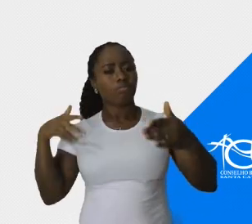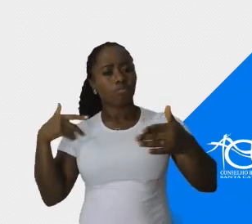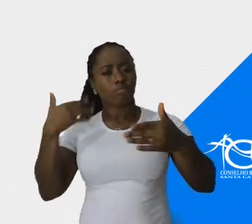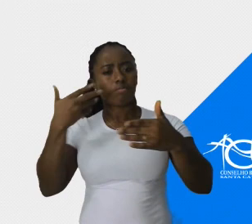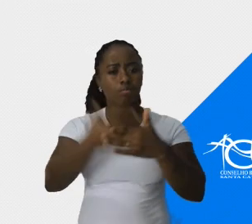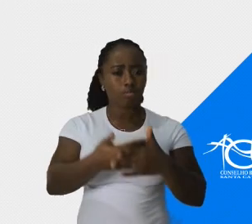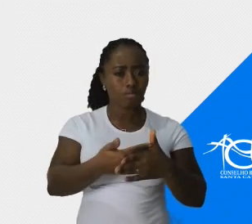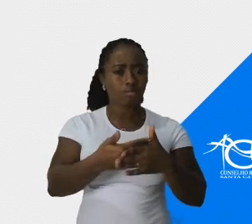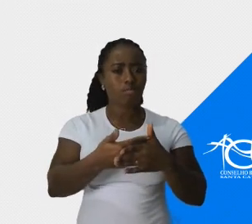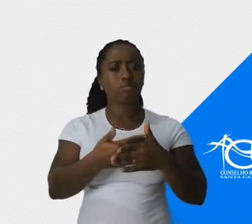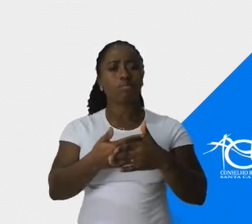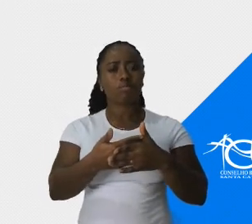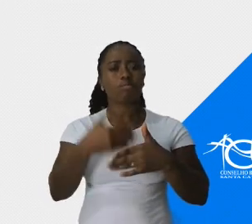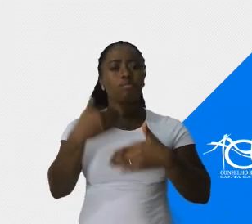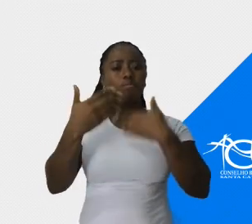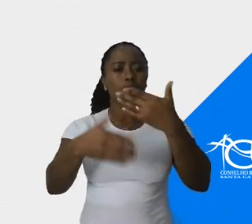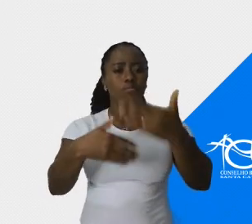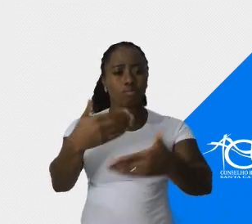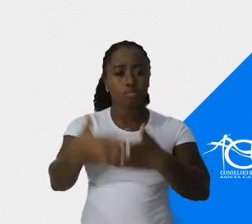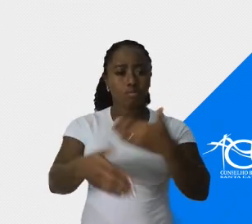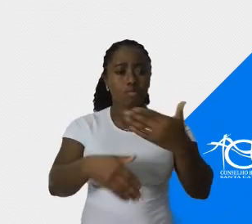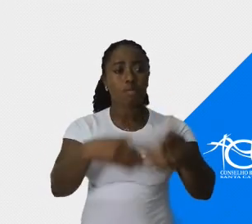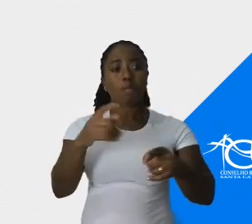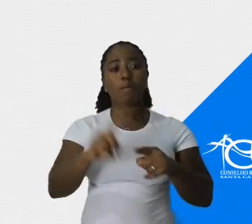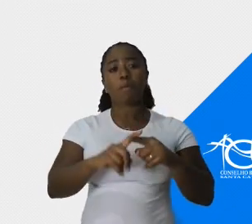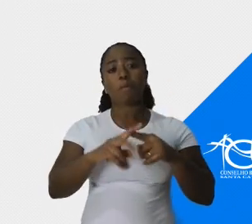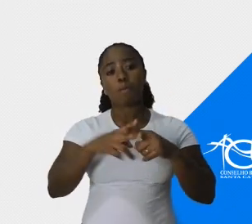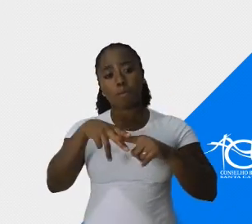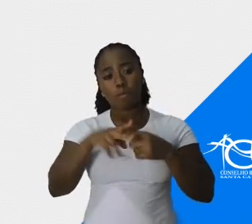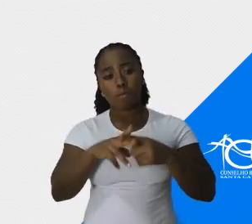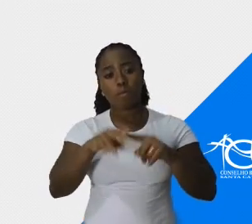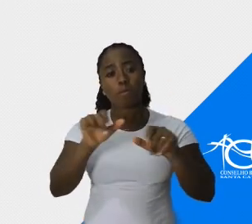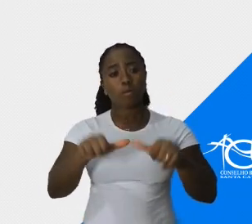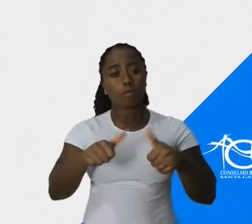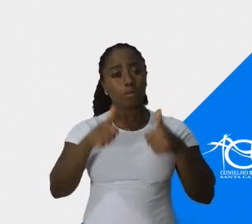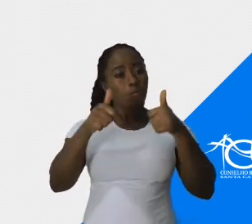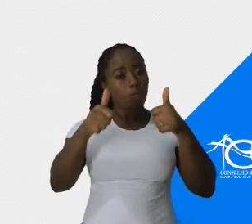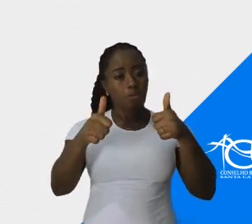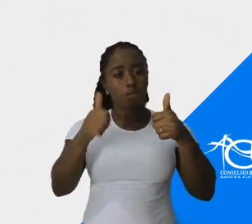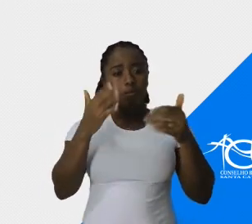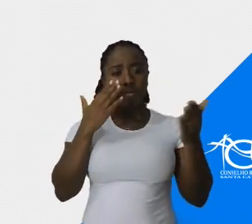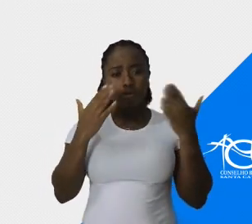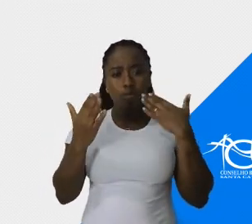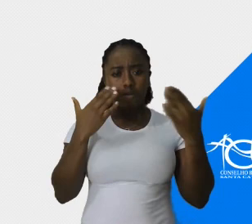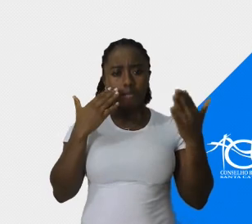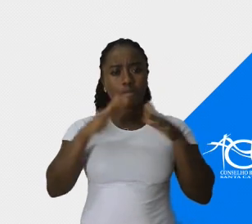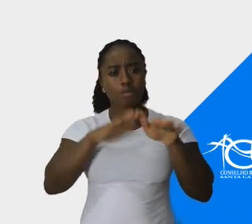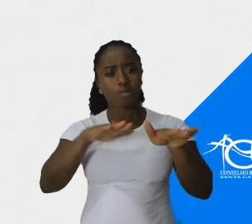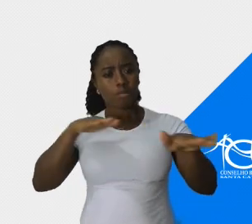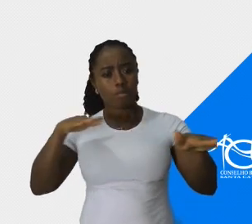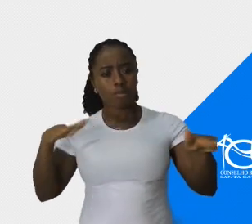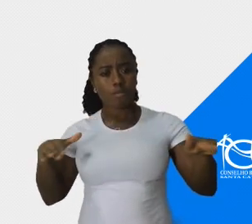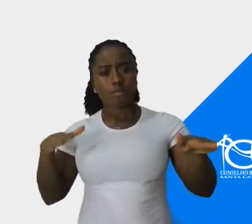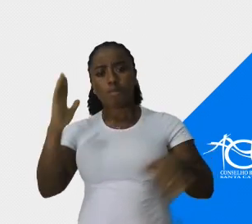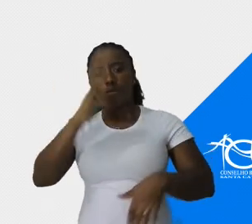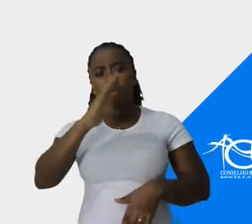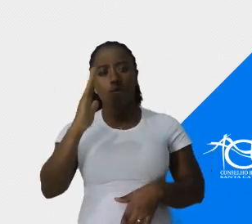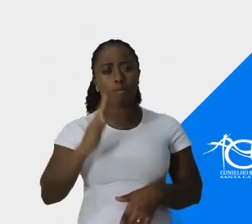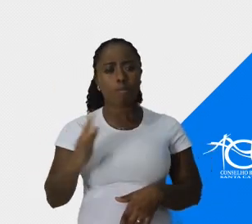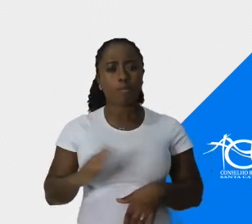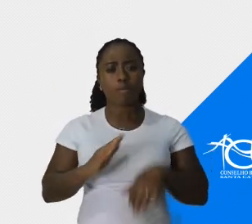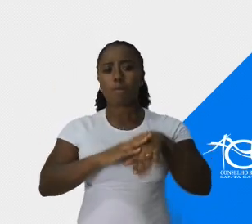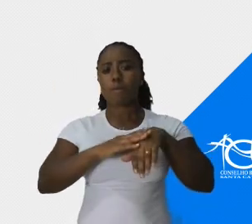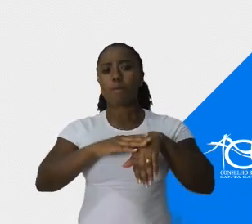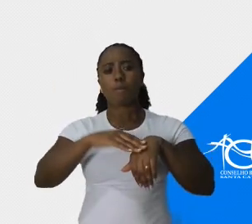psicológica do trânsito, mas a psicologia do trânsito como um todo no Brasil mais eficaz, mais eficiente, mais atualizada em termos de grandes